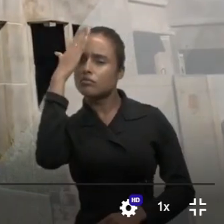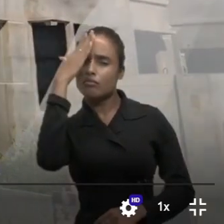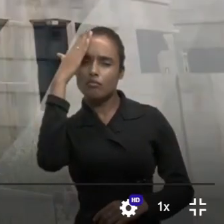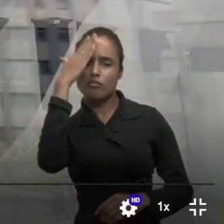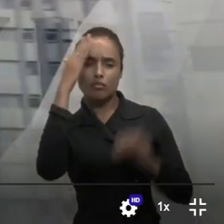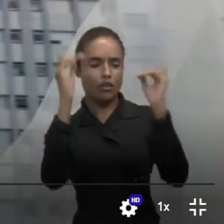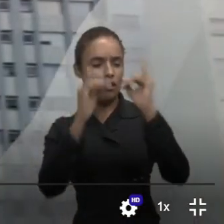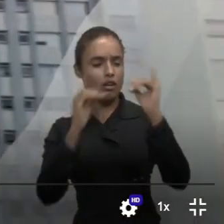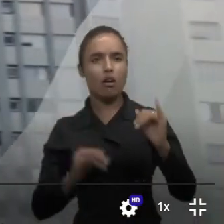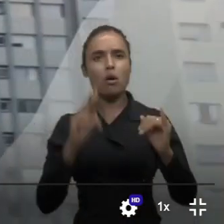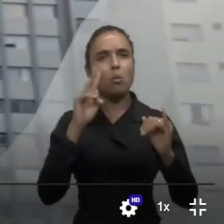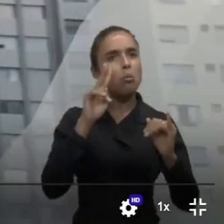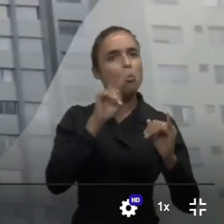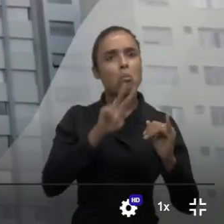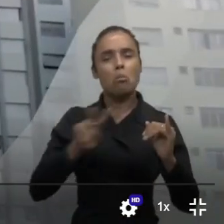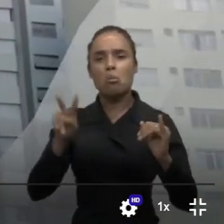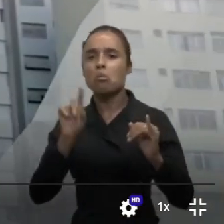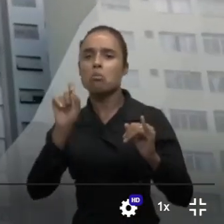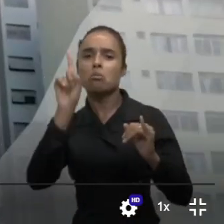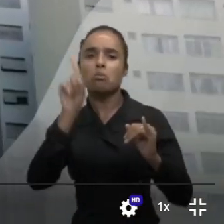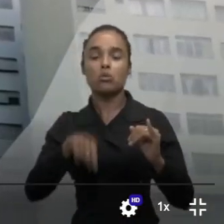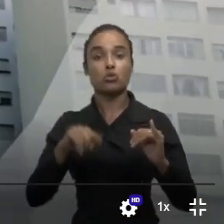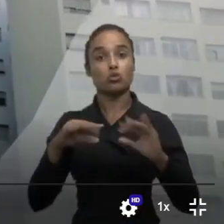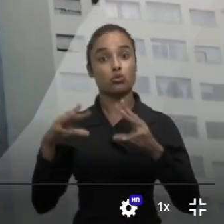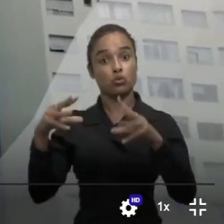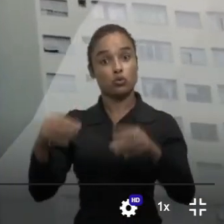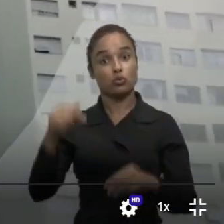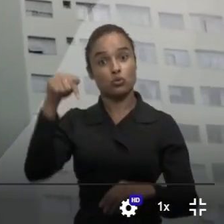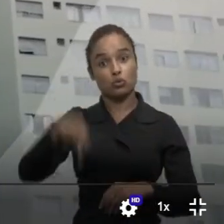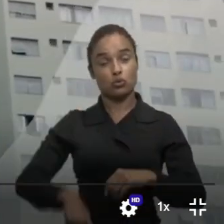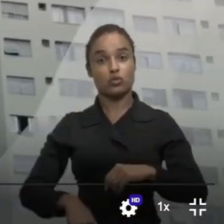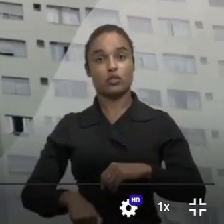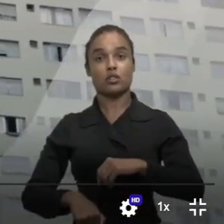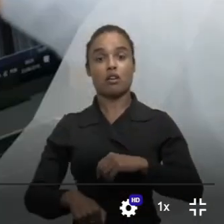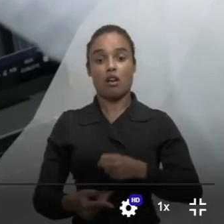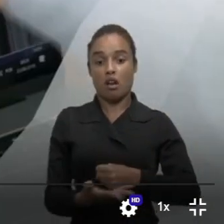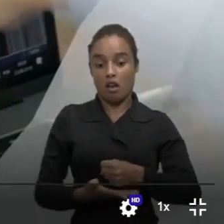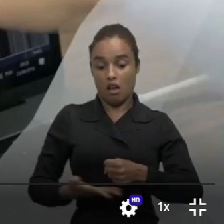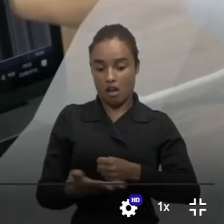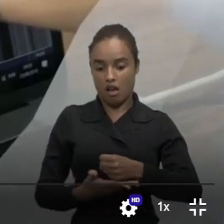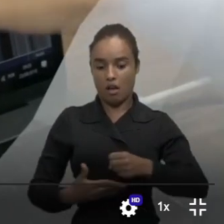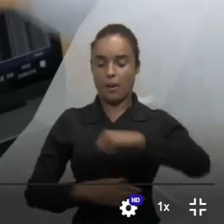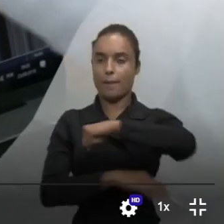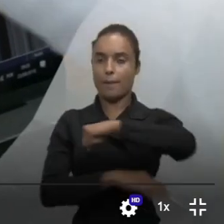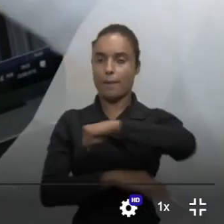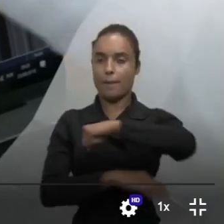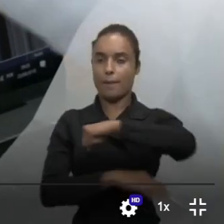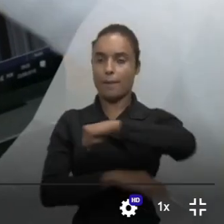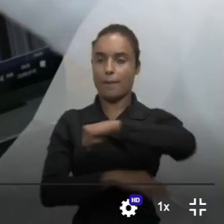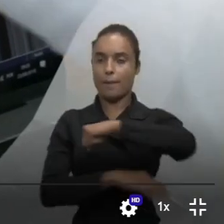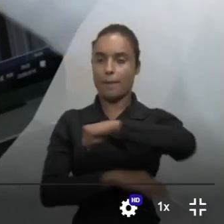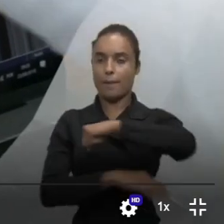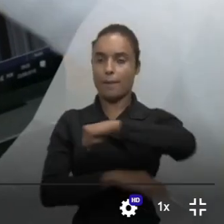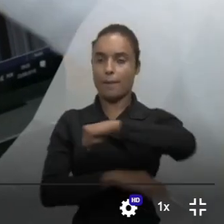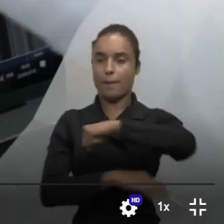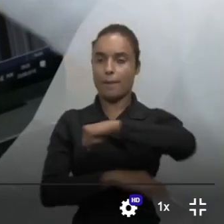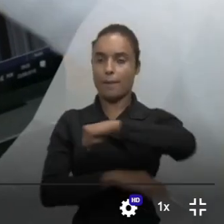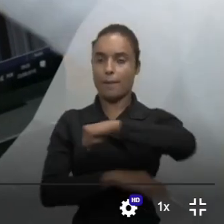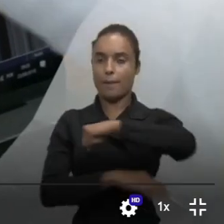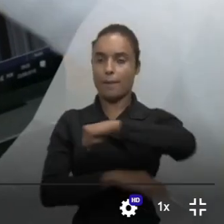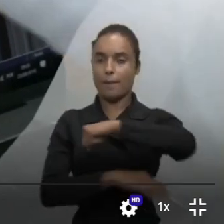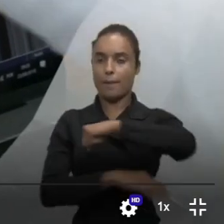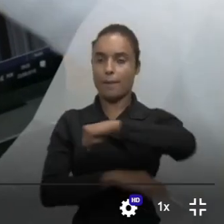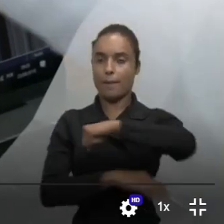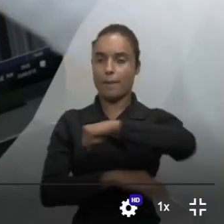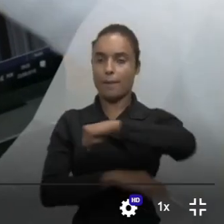têm em comum? Sim, todas fazem parte da estrutura de uma construção, mas eu estou falando mesmo